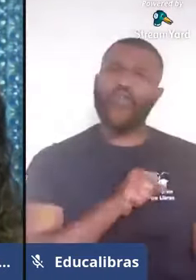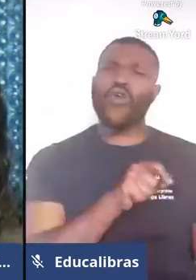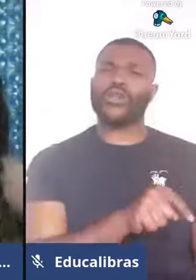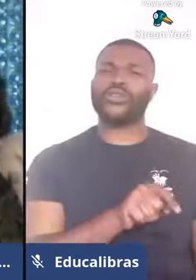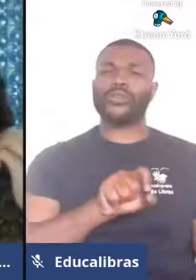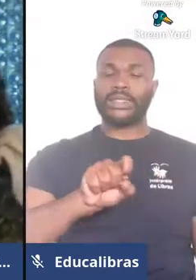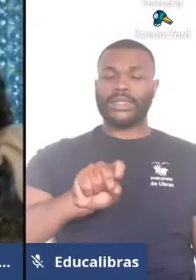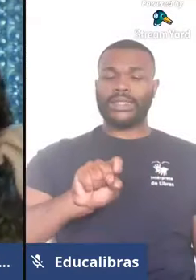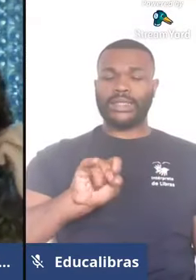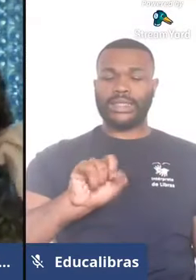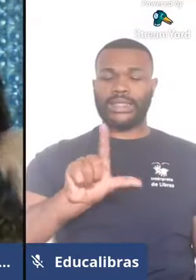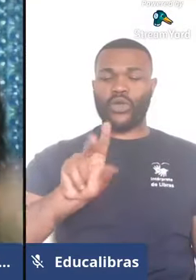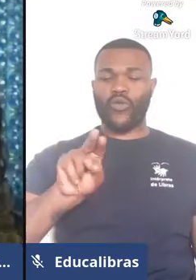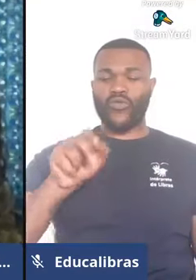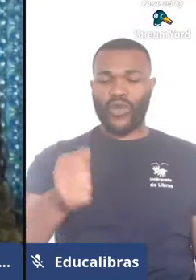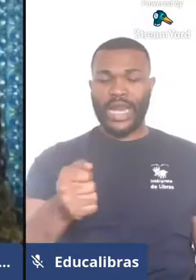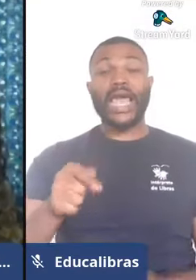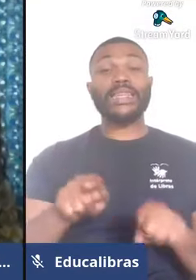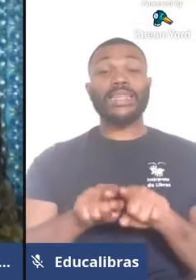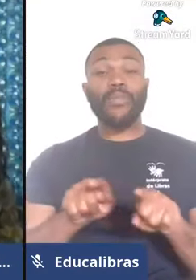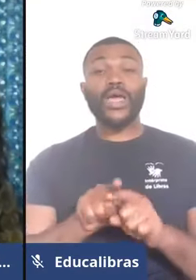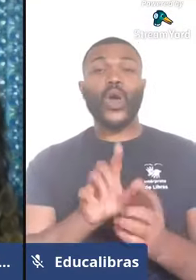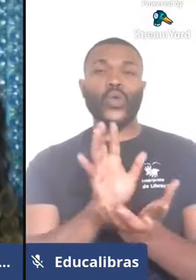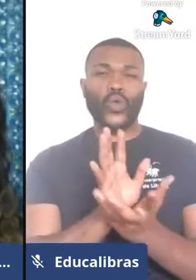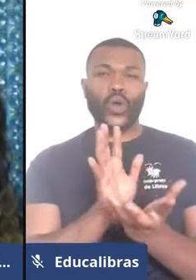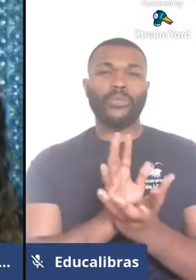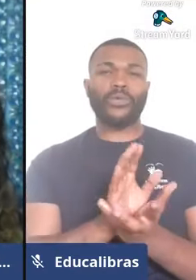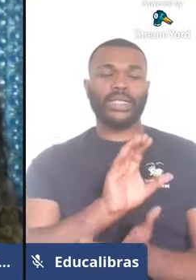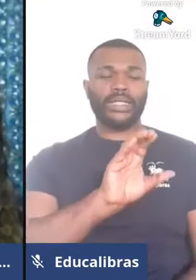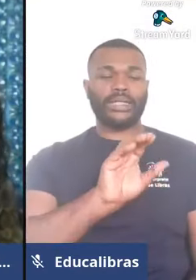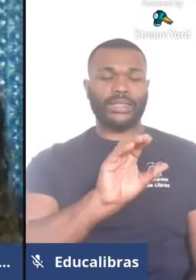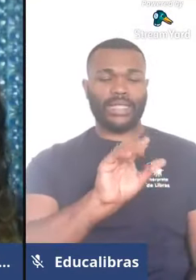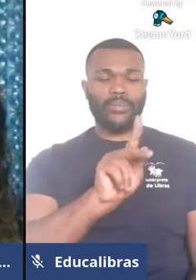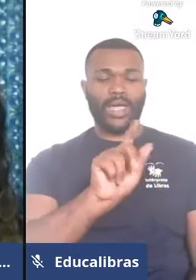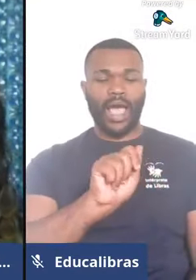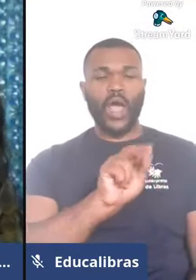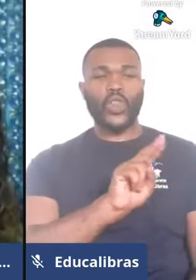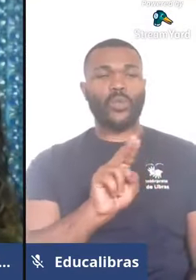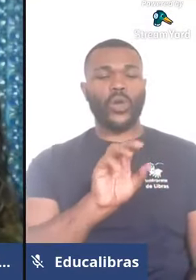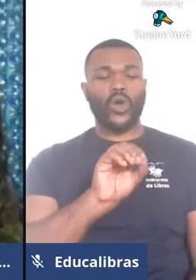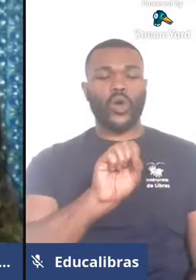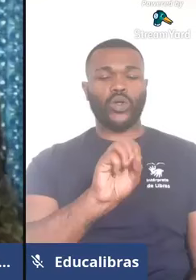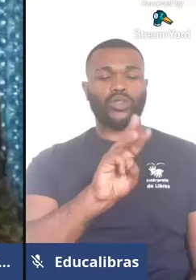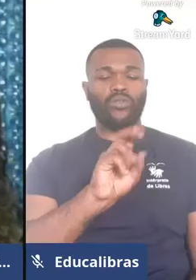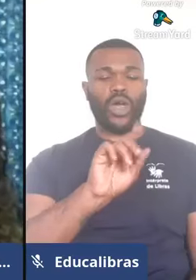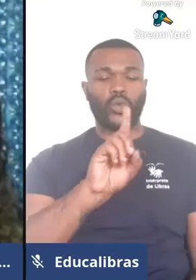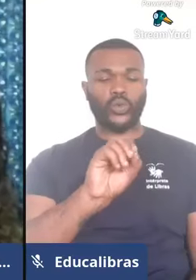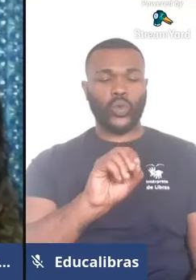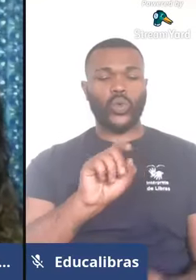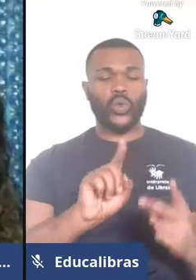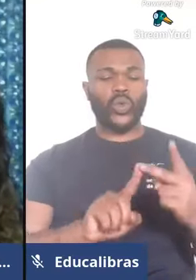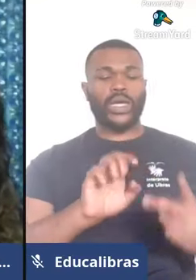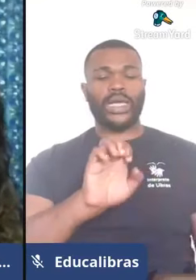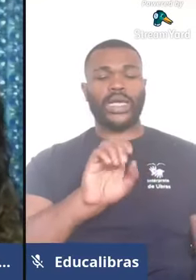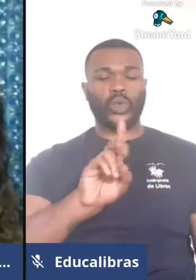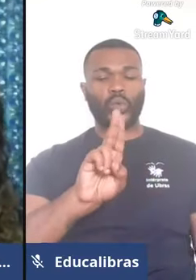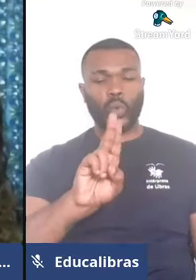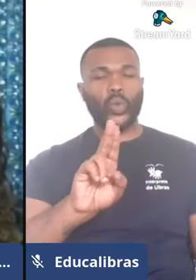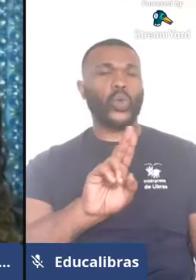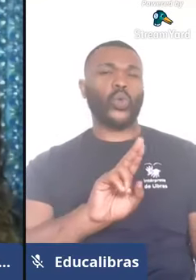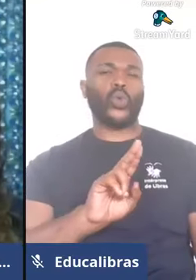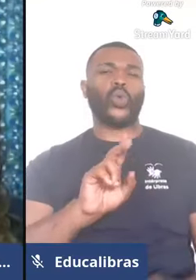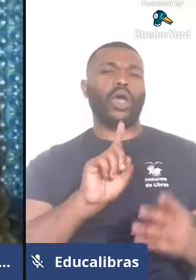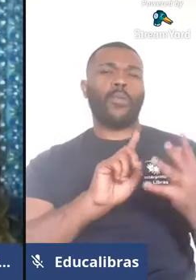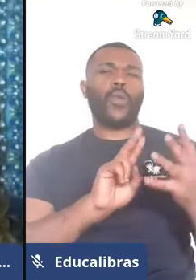também de toda a equipe da CPA, Oswaldo, Edualge, todo mundo que esteve lá. Eu vou até pecar por não lembrar o nome de todo